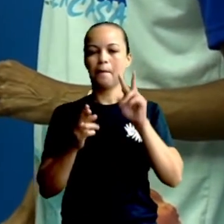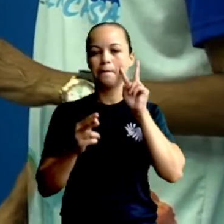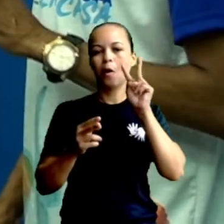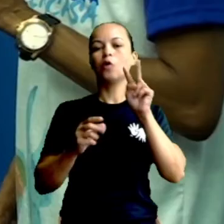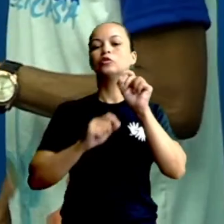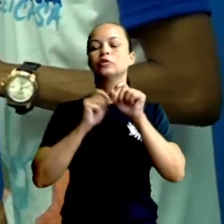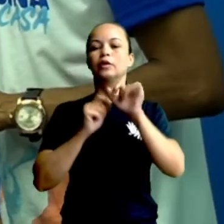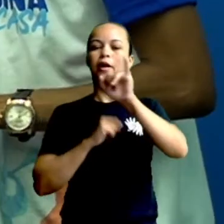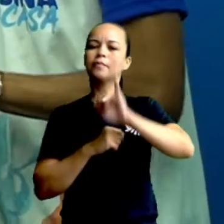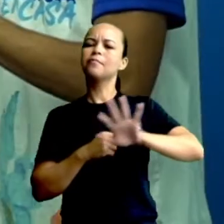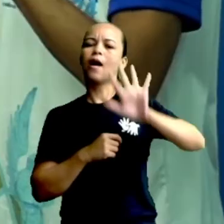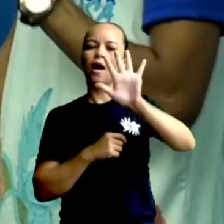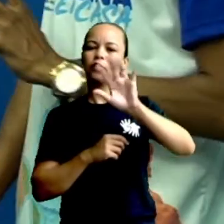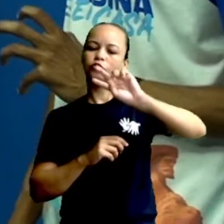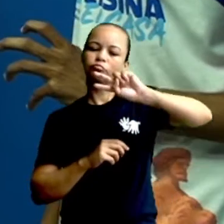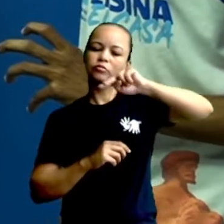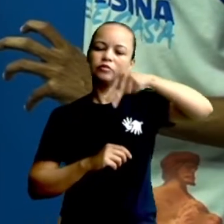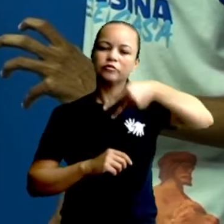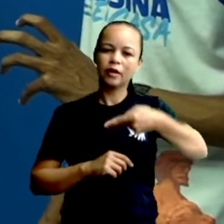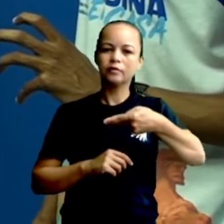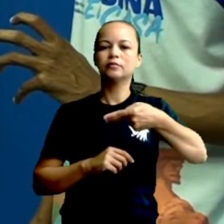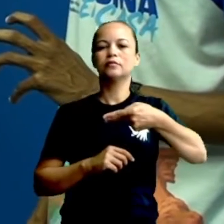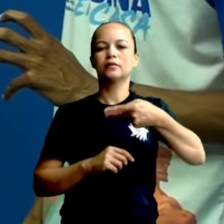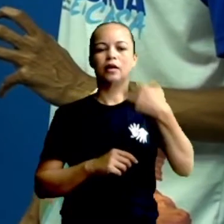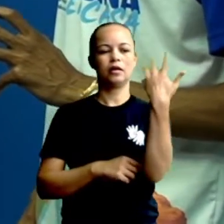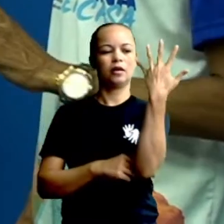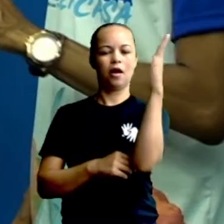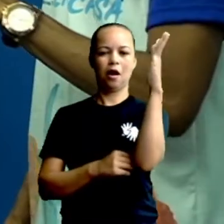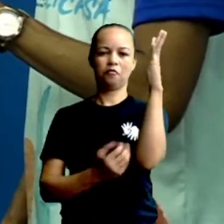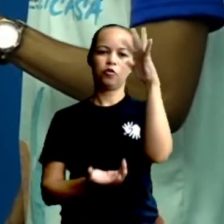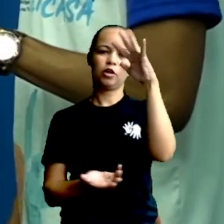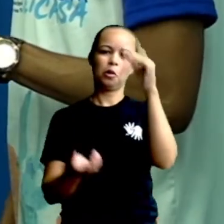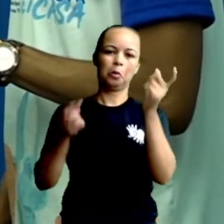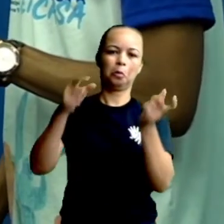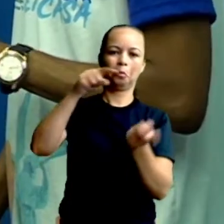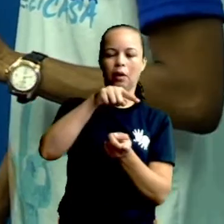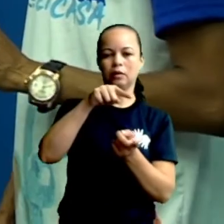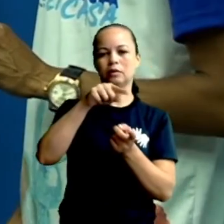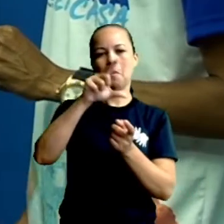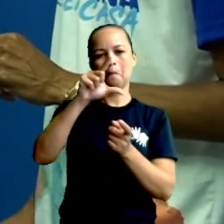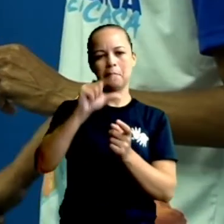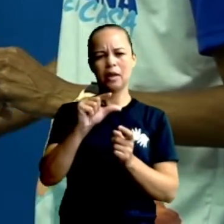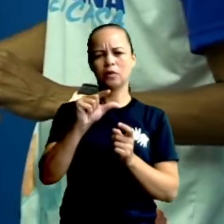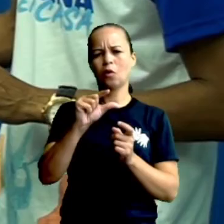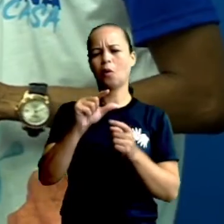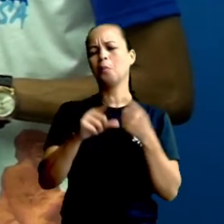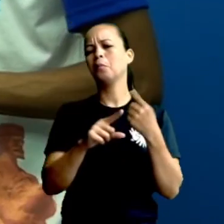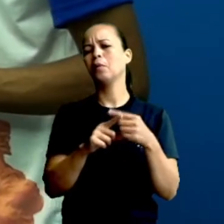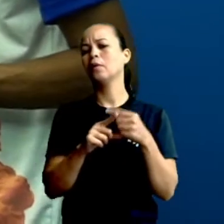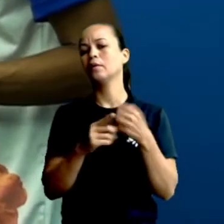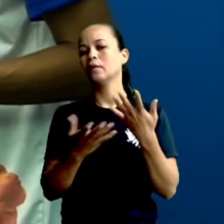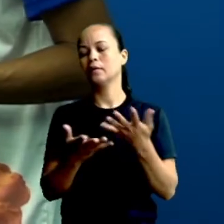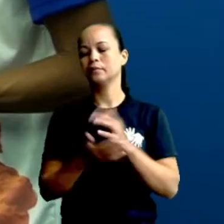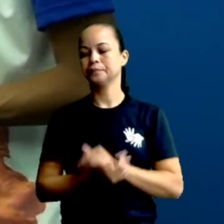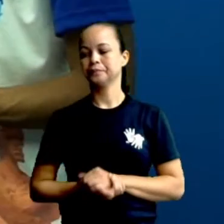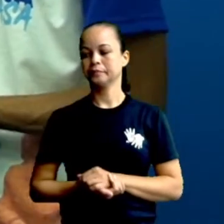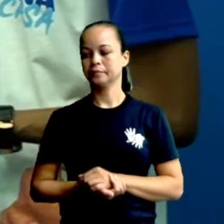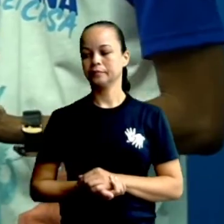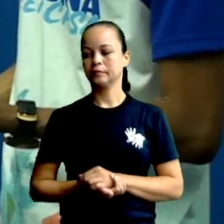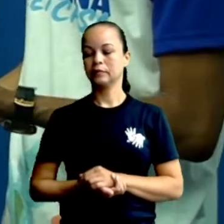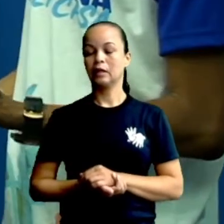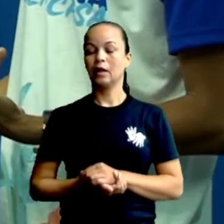tá? E essa imagem vai ser o quê? Invertida, tá? Menor. Por que menor? Porque o objeto